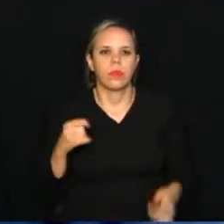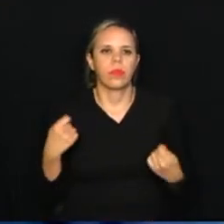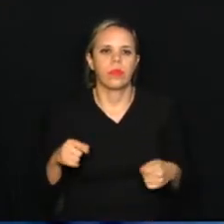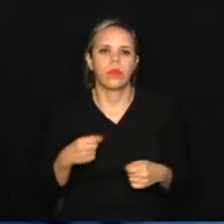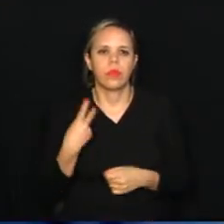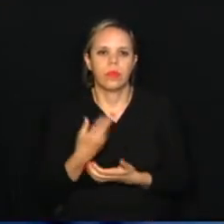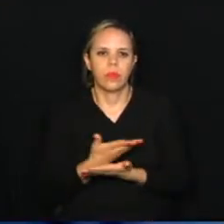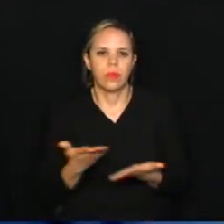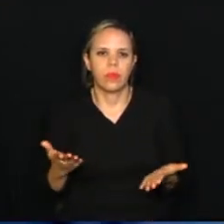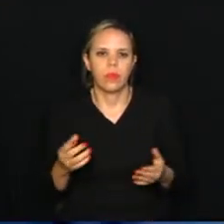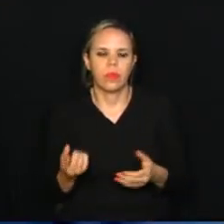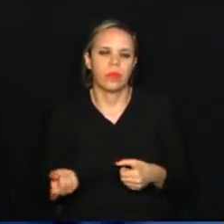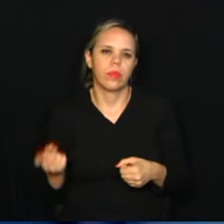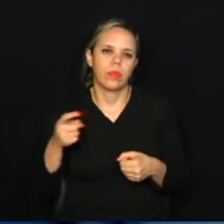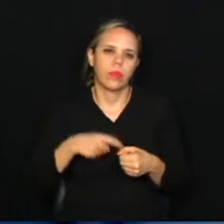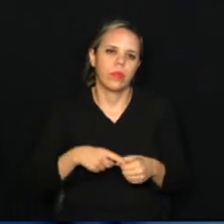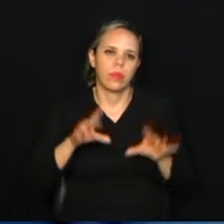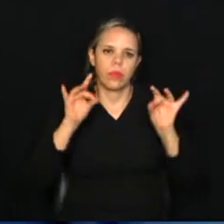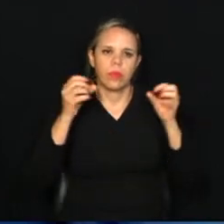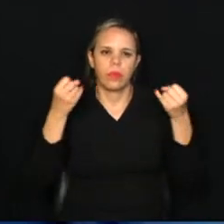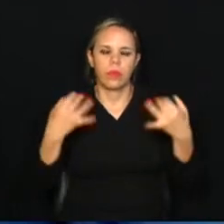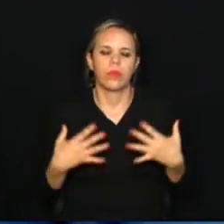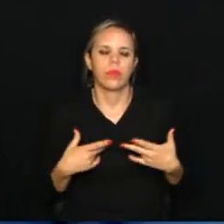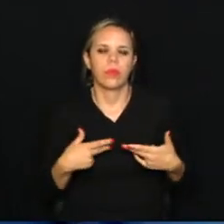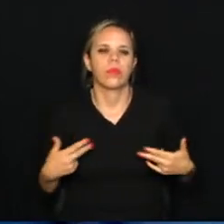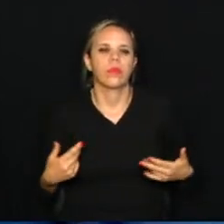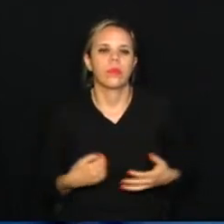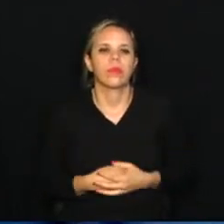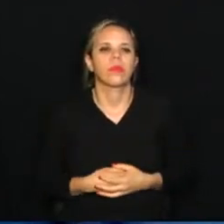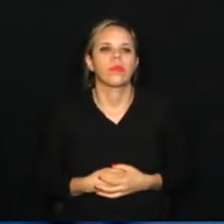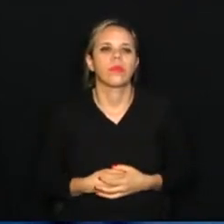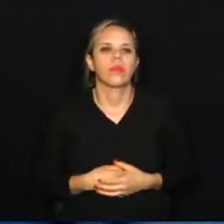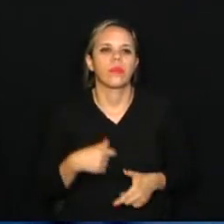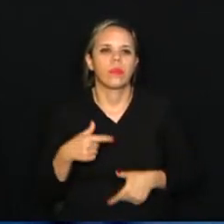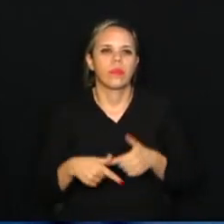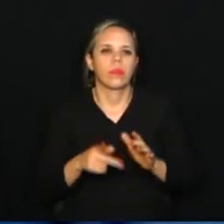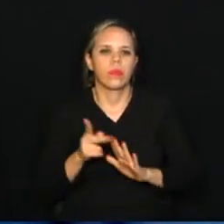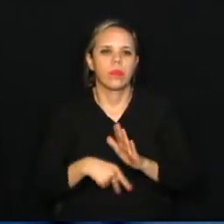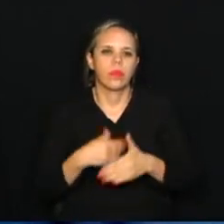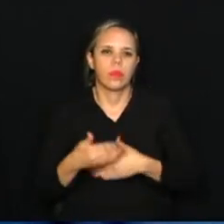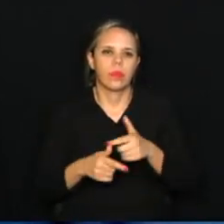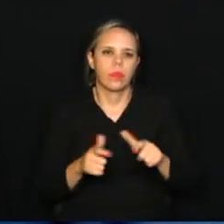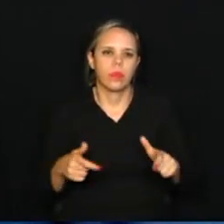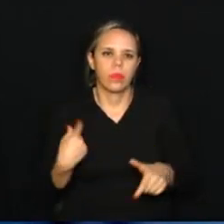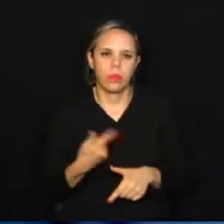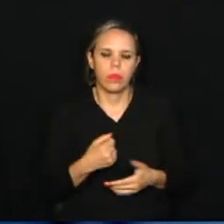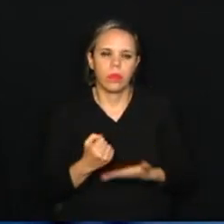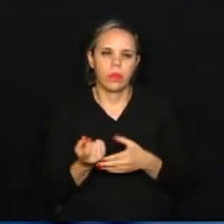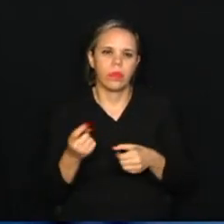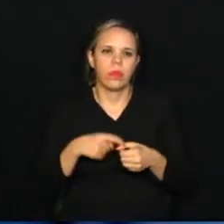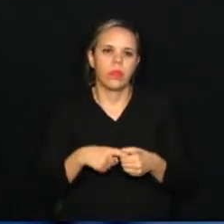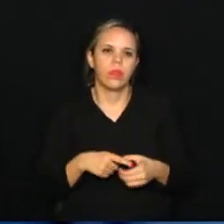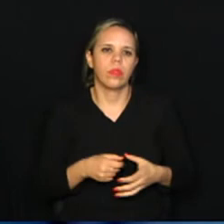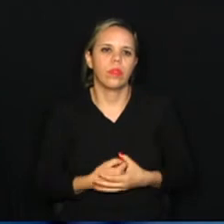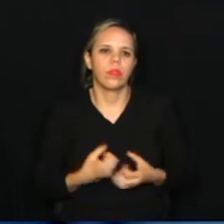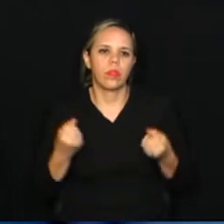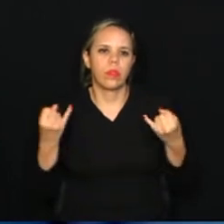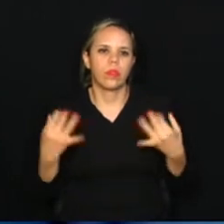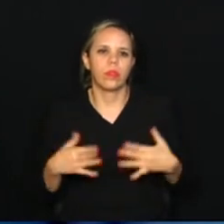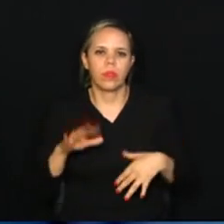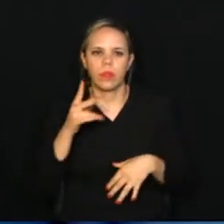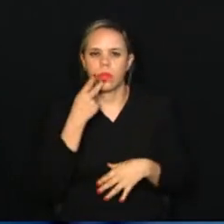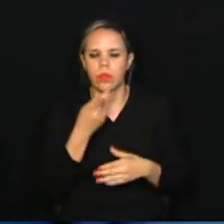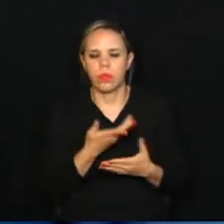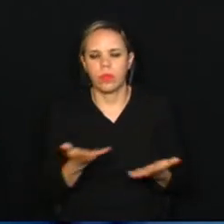vereador, podemos voltar, detalhar mais algum ponto, e à medida que esses projetos forem caminhando, a gente pode voltar aqui, explicar mais, falar mais para